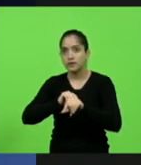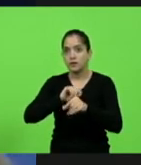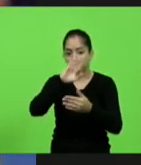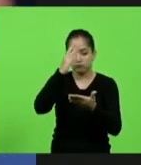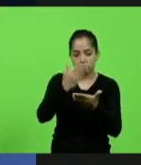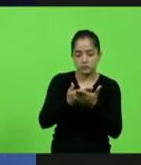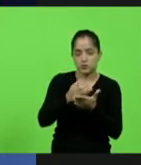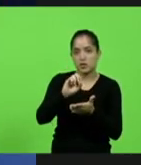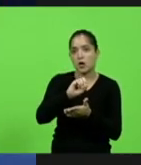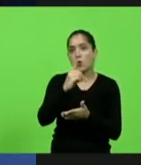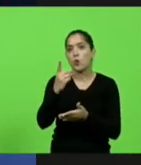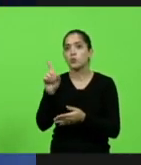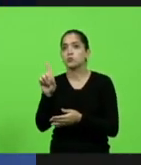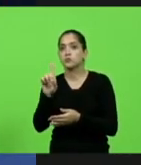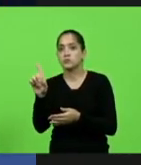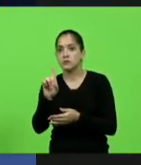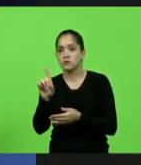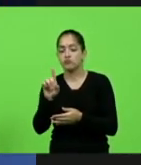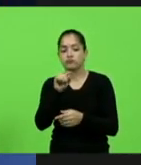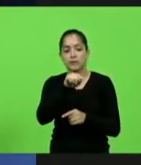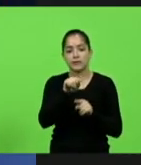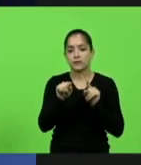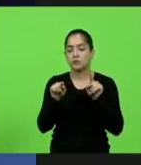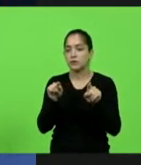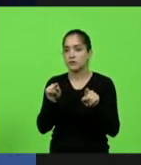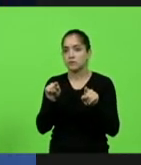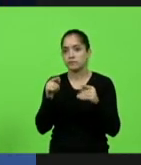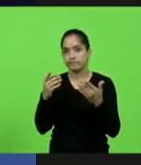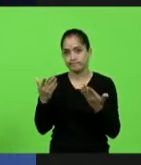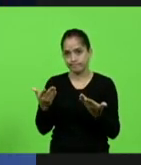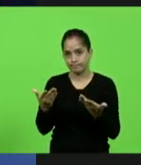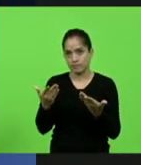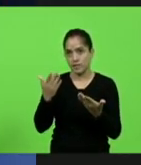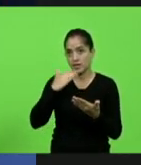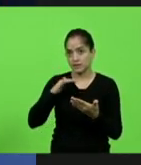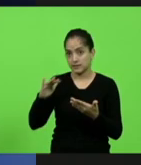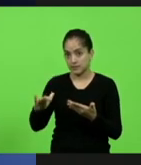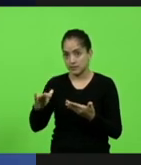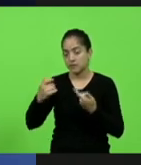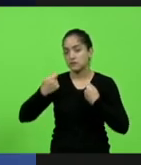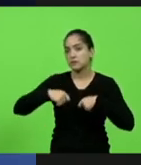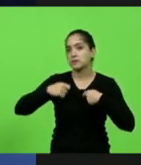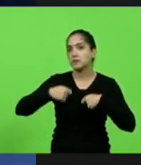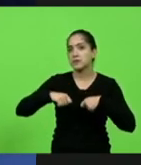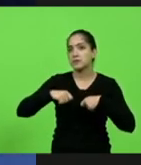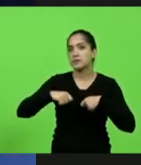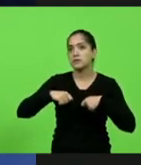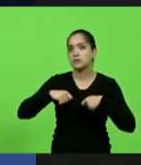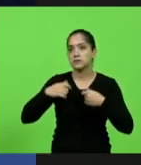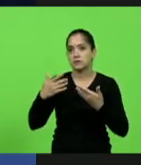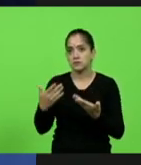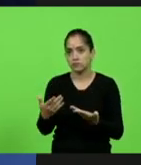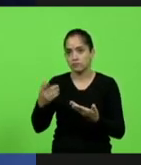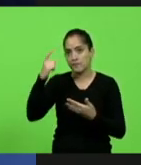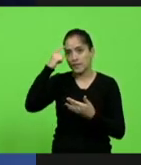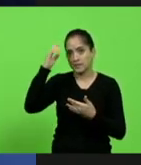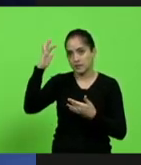acreditar nisso ou naquilo? As crianças precisam ter, sim, o seu pensamento